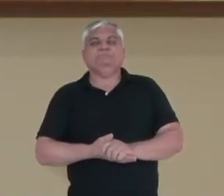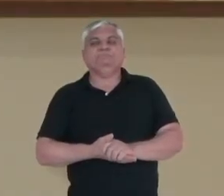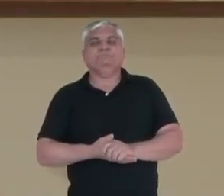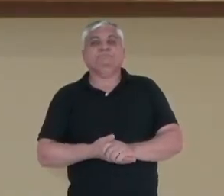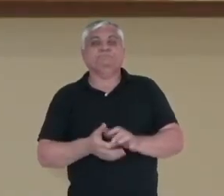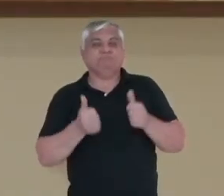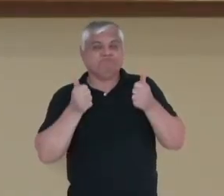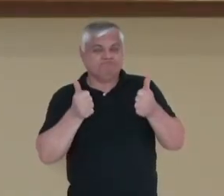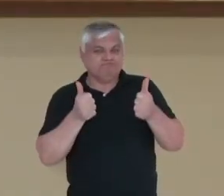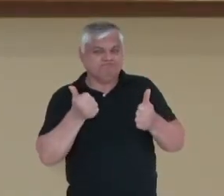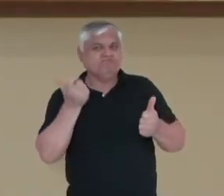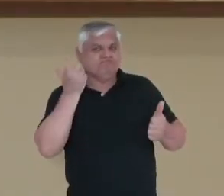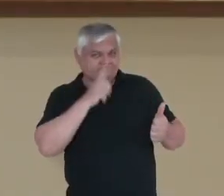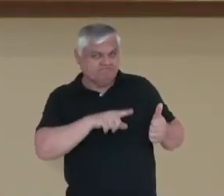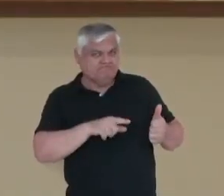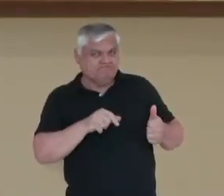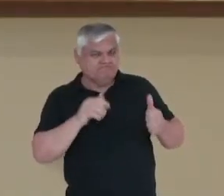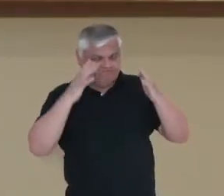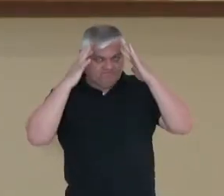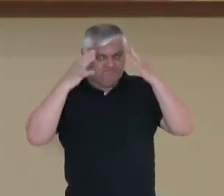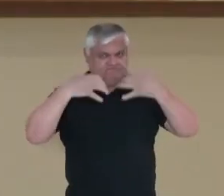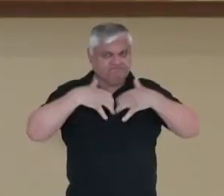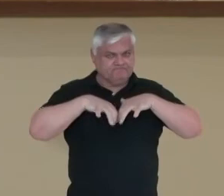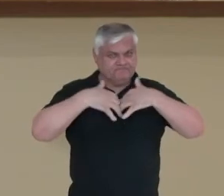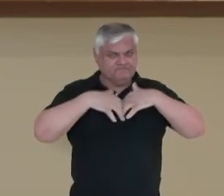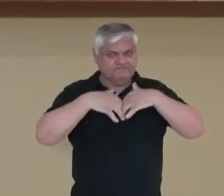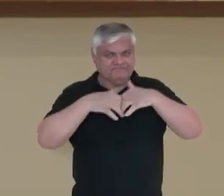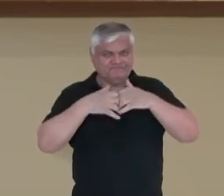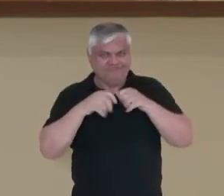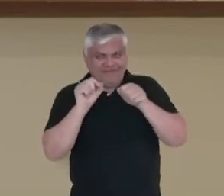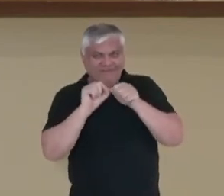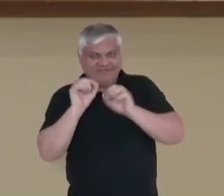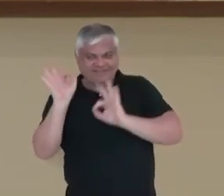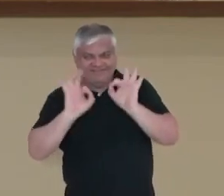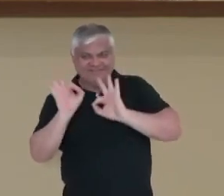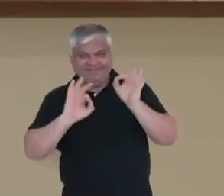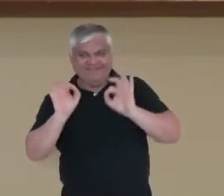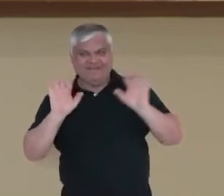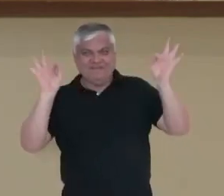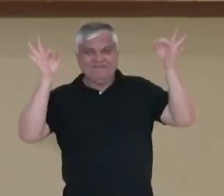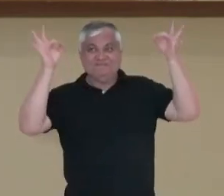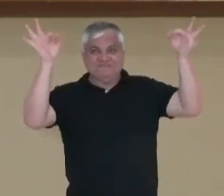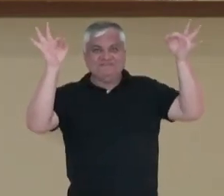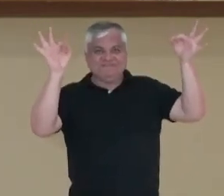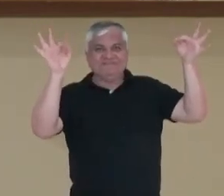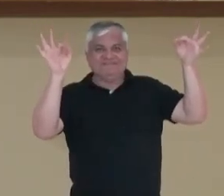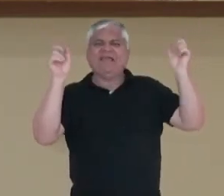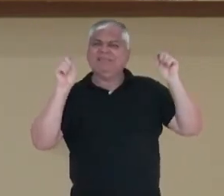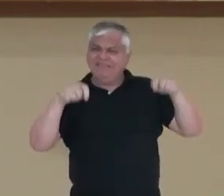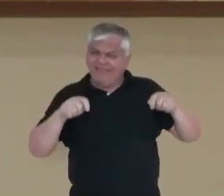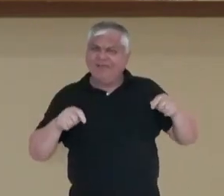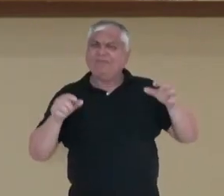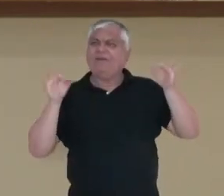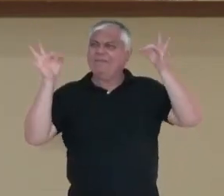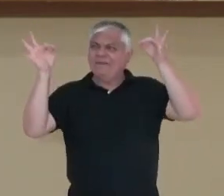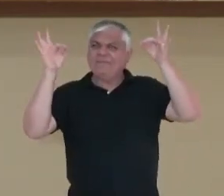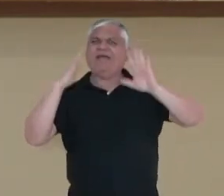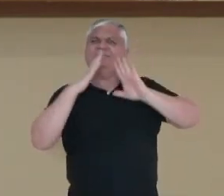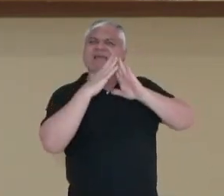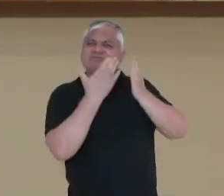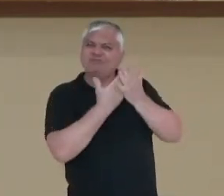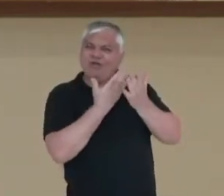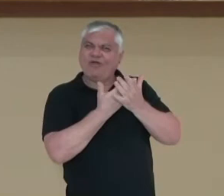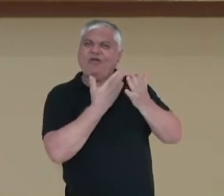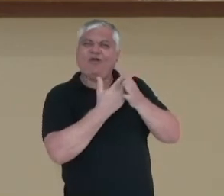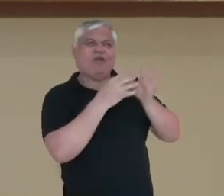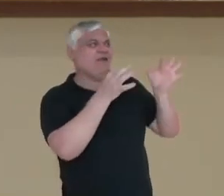E aí, galera, deu certo? Conseguiram pensar? Então, claro, o seu cartaz você vai esquematizar depois. Dá até para colar pela escola, é legal também